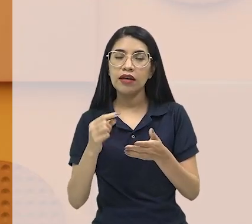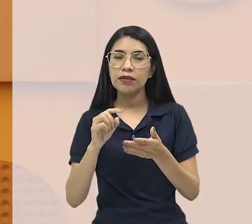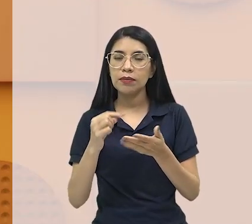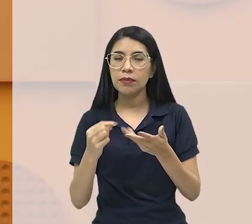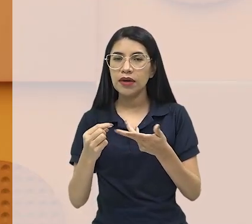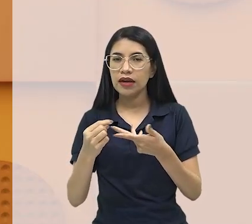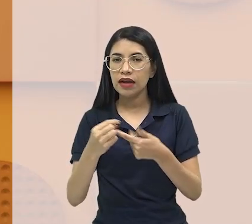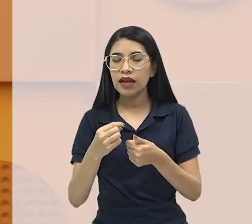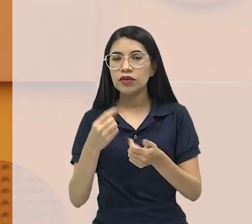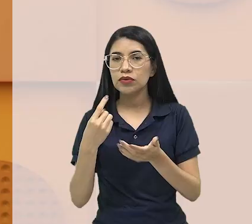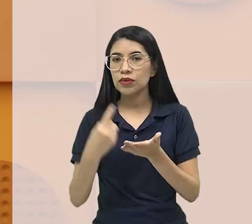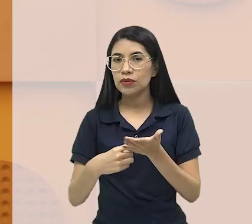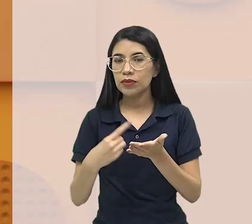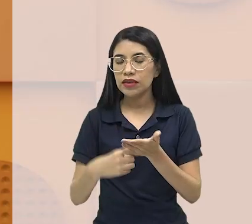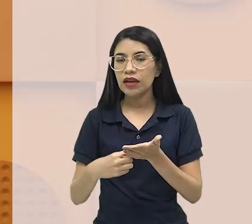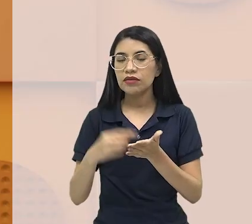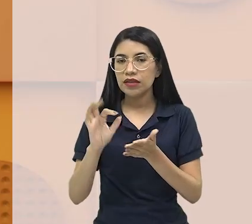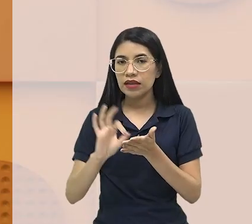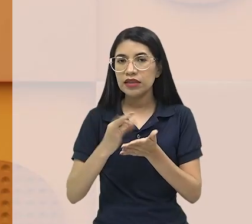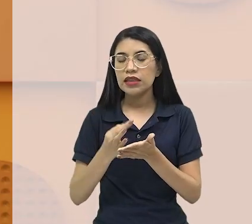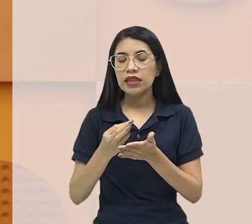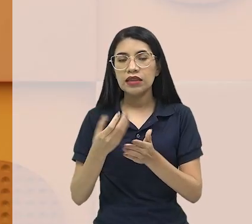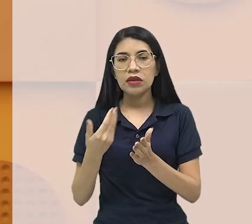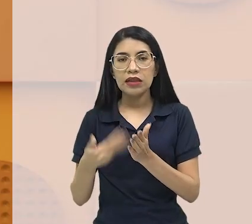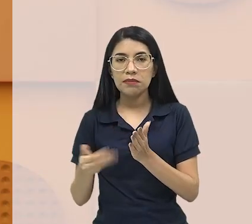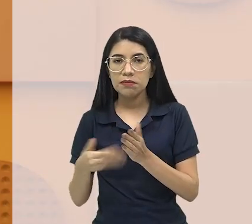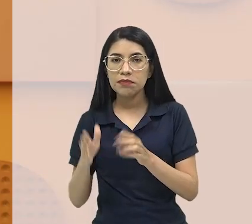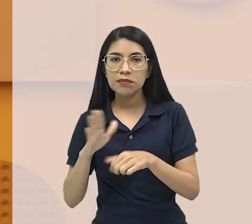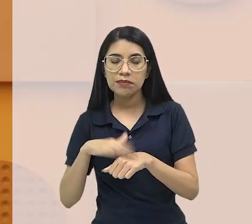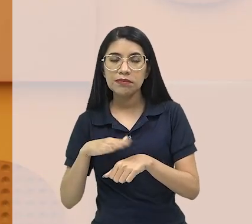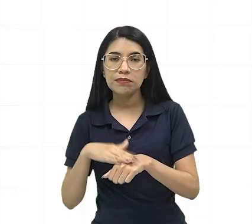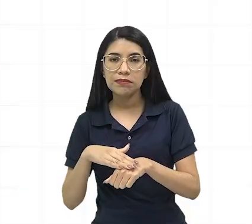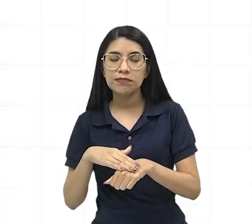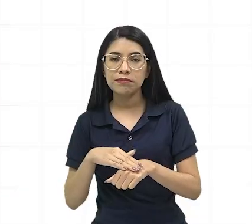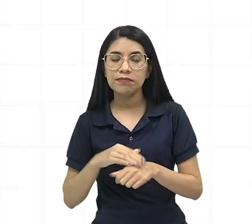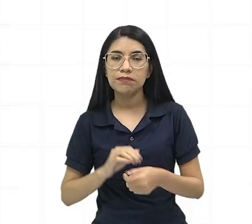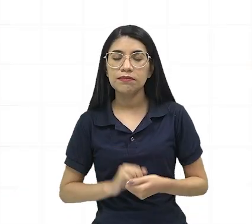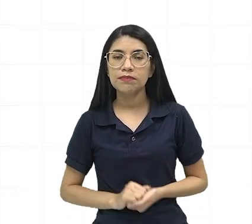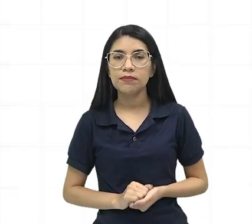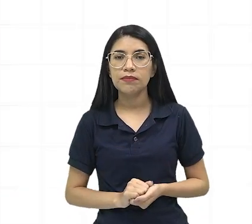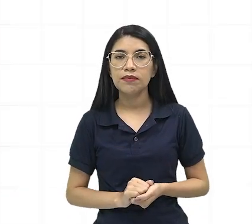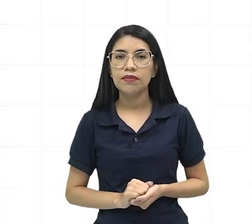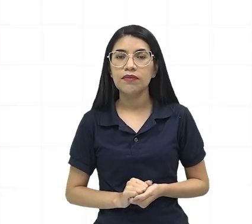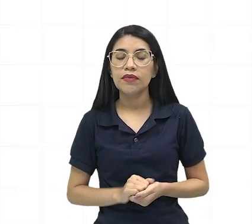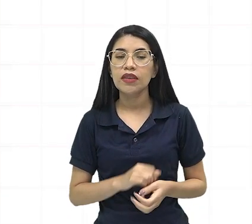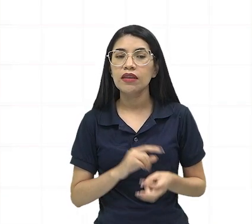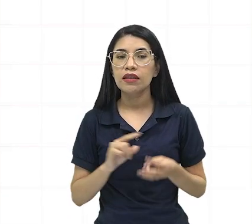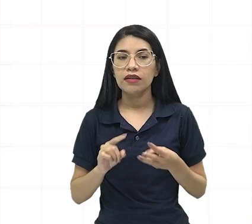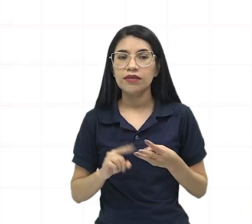contratos internacionais e ela perde a sua autonomia econômica. Nosso ponto 3.